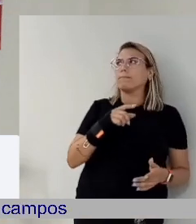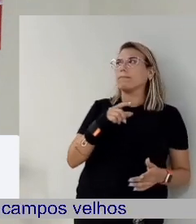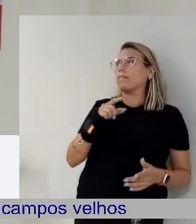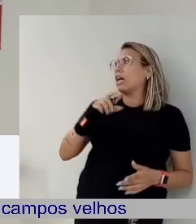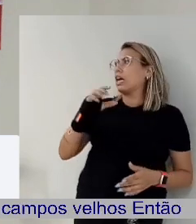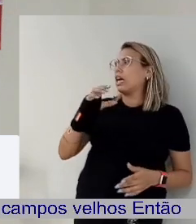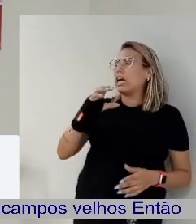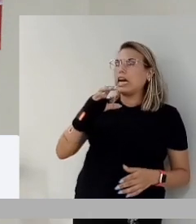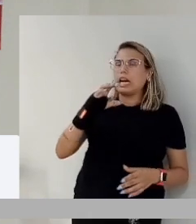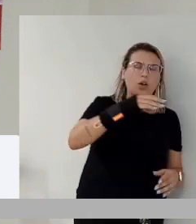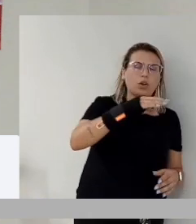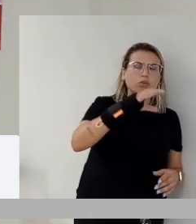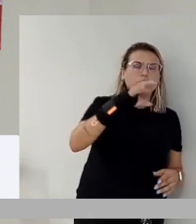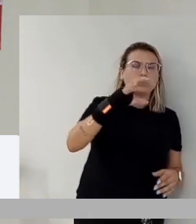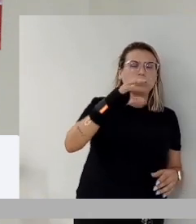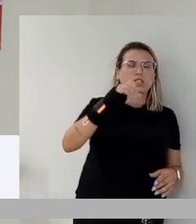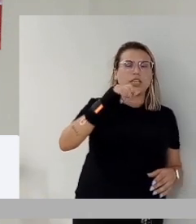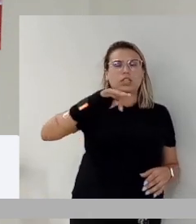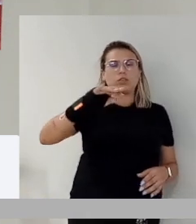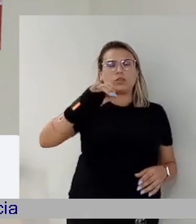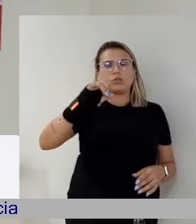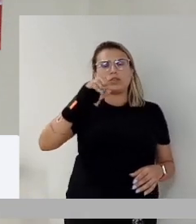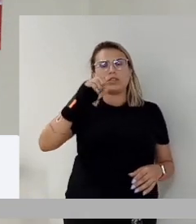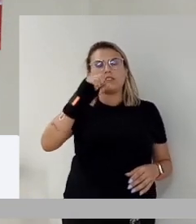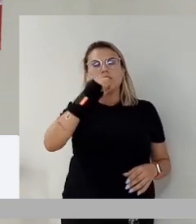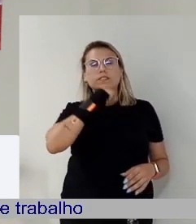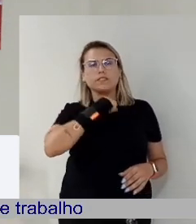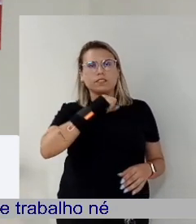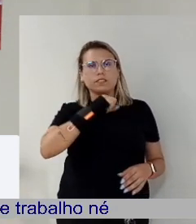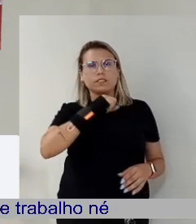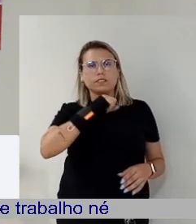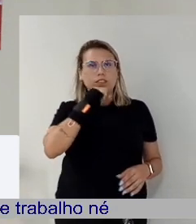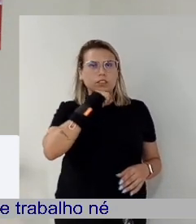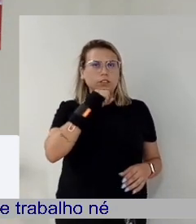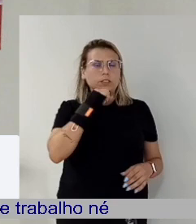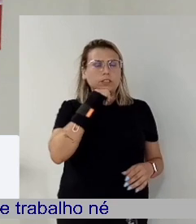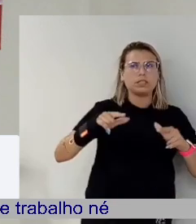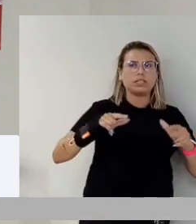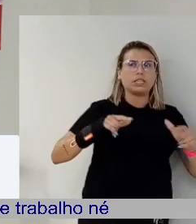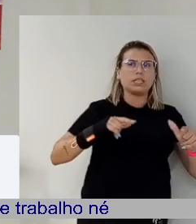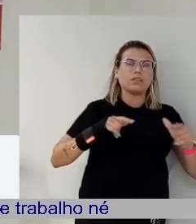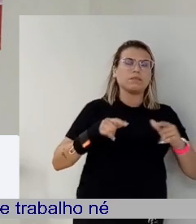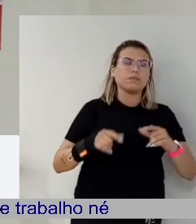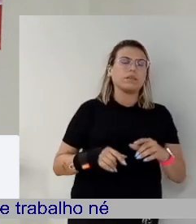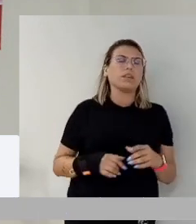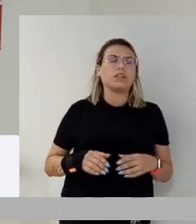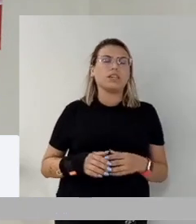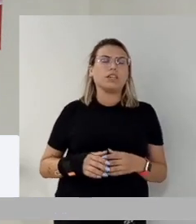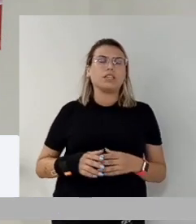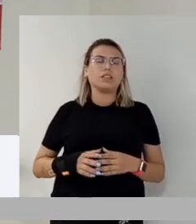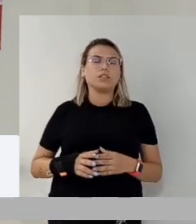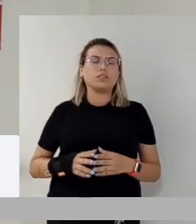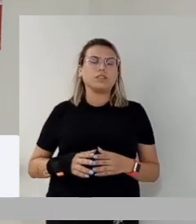a gente tem agradecer uma ân trabalho né juntamente a essas